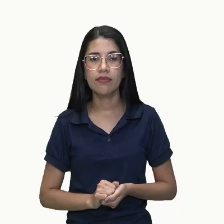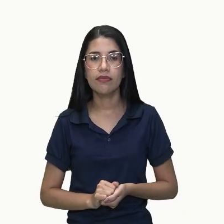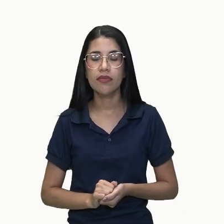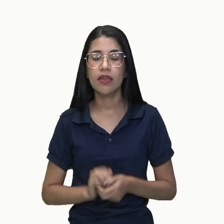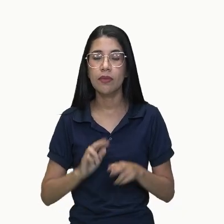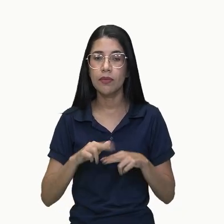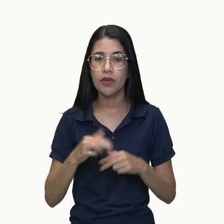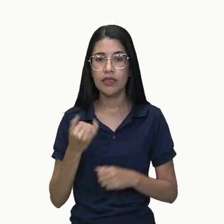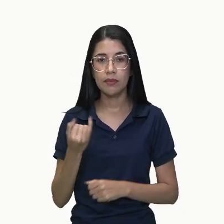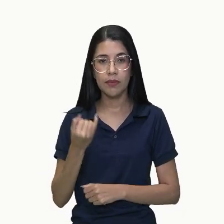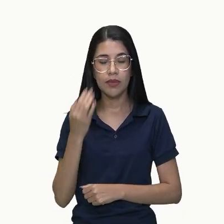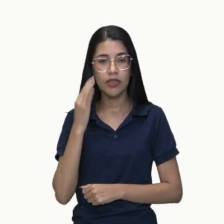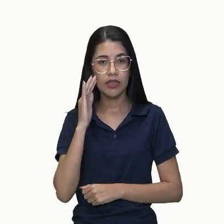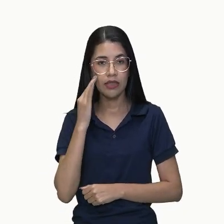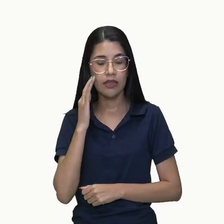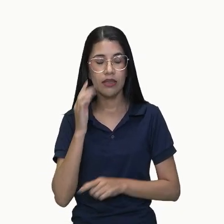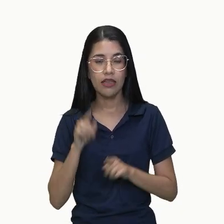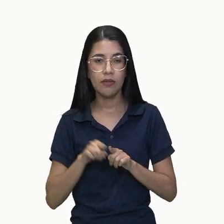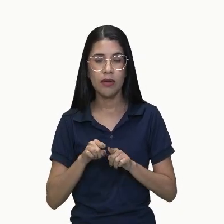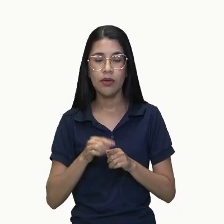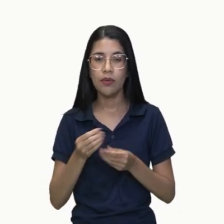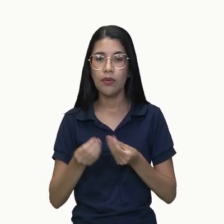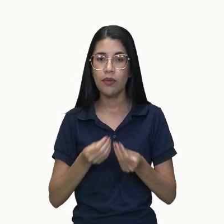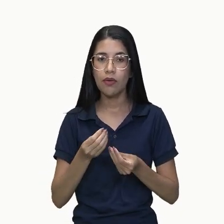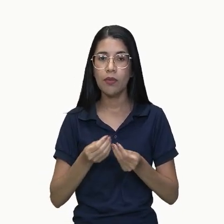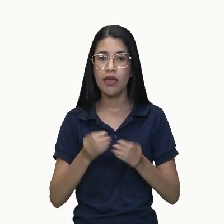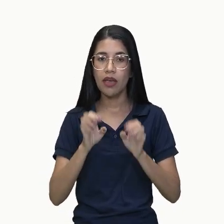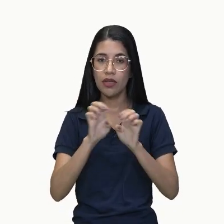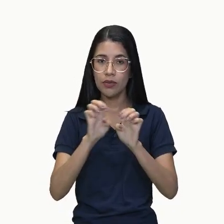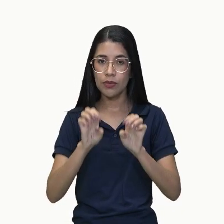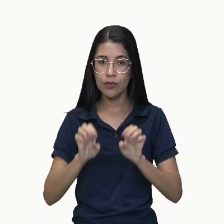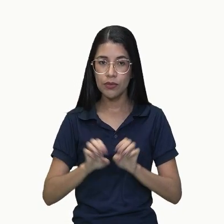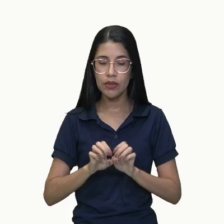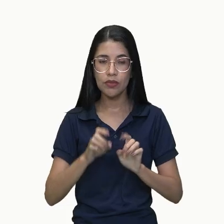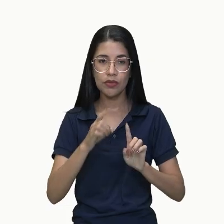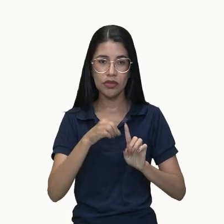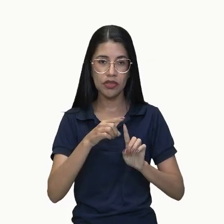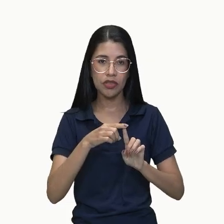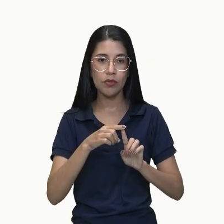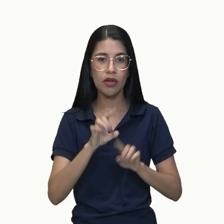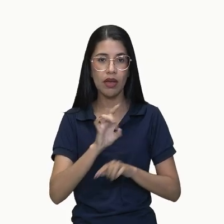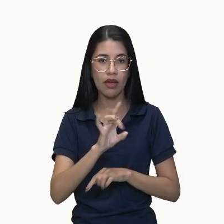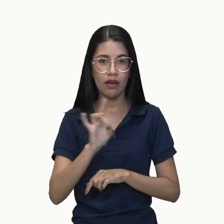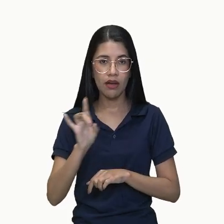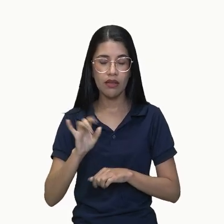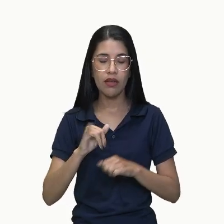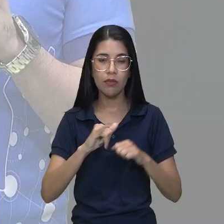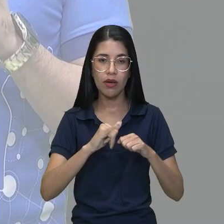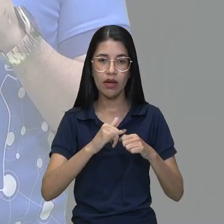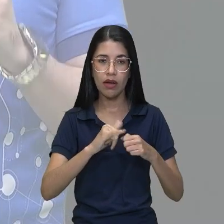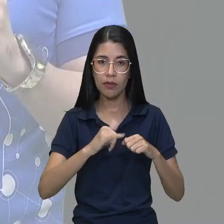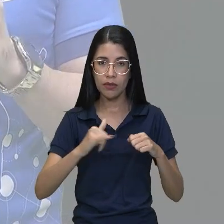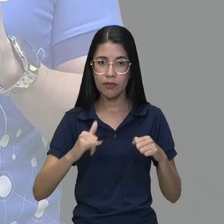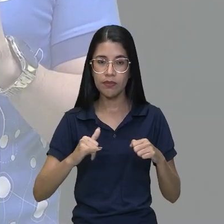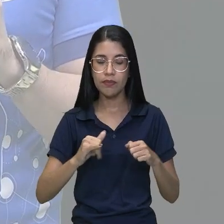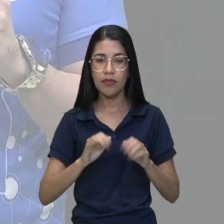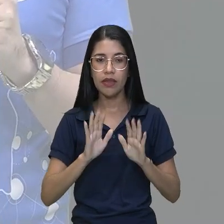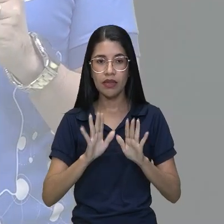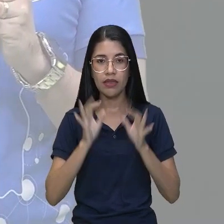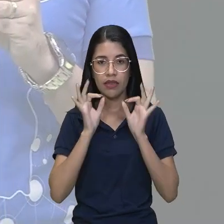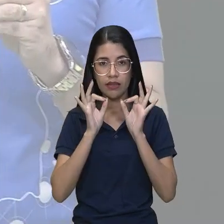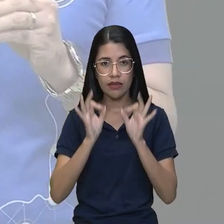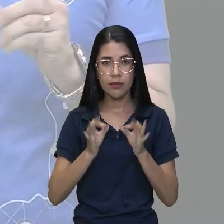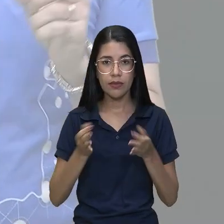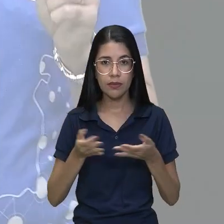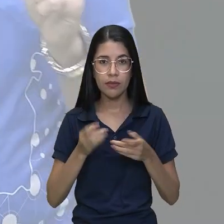importante entender como é que funciona a estrutura de cada um desses, tá? Então, preste atenção aqui. Quando